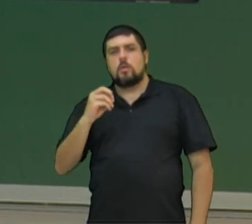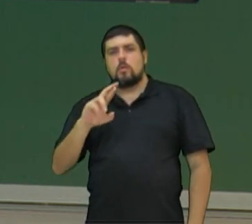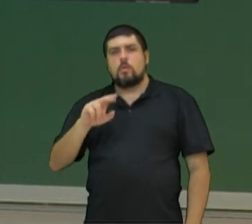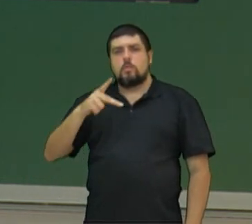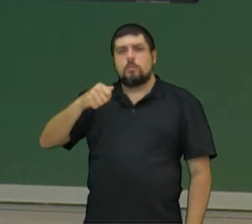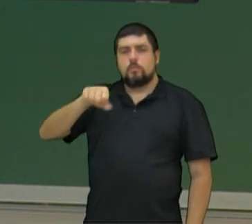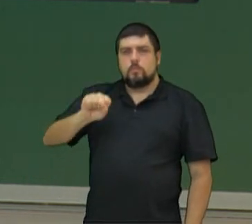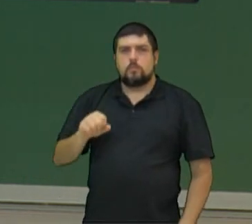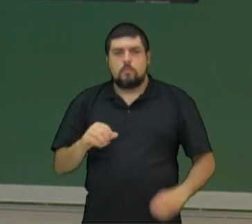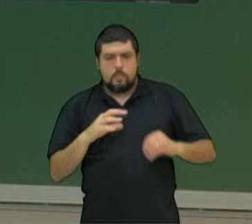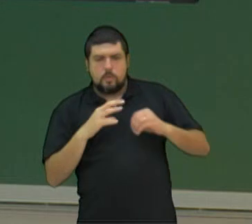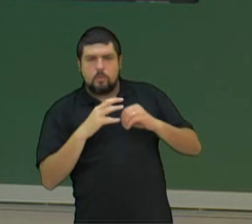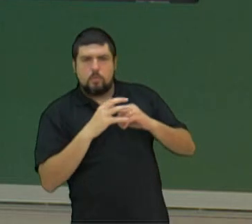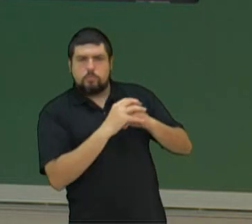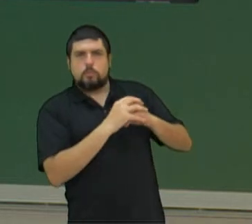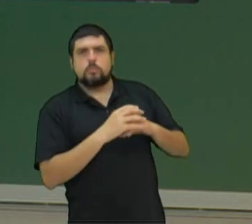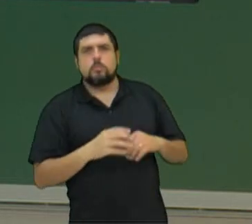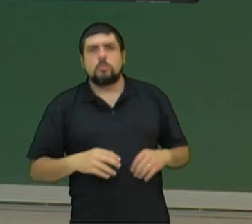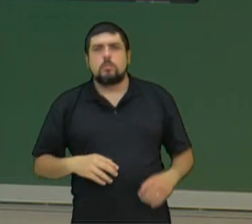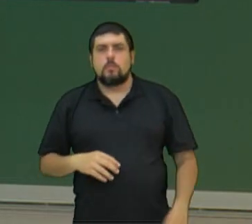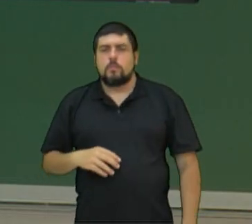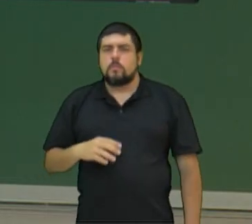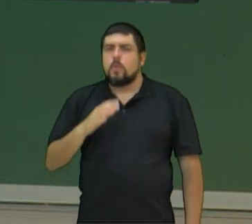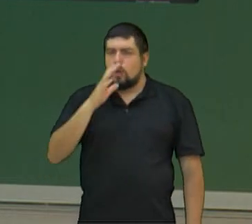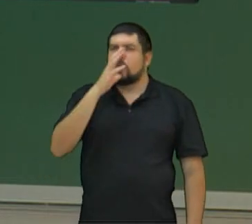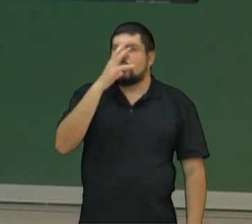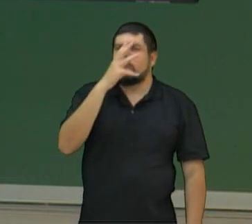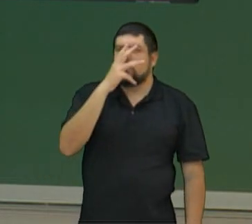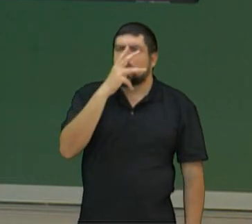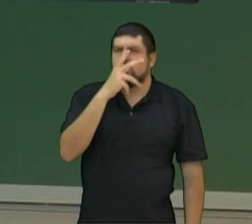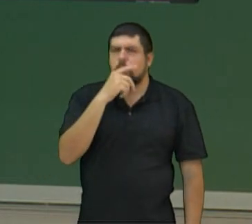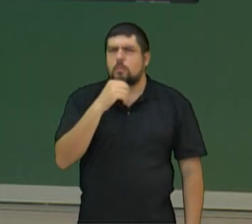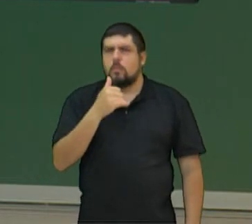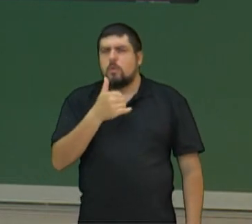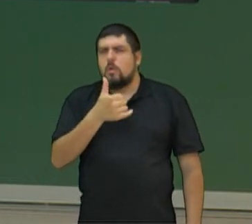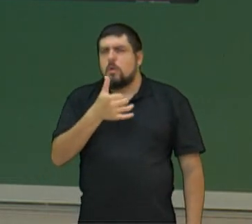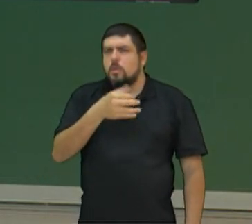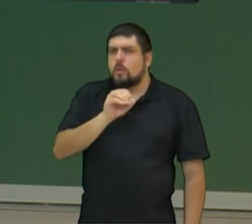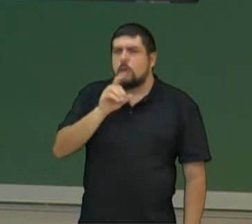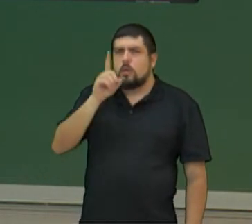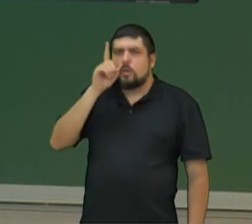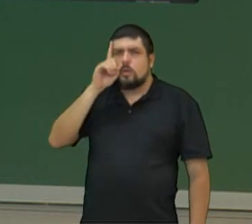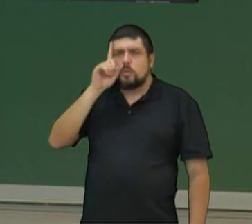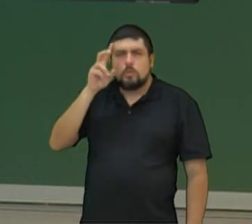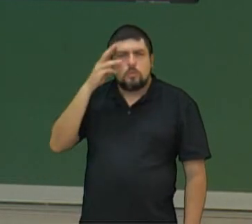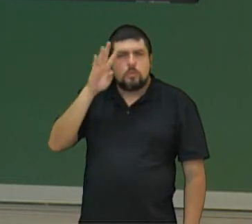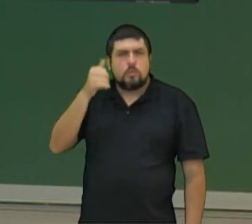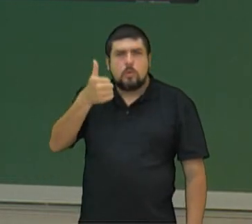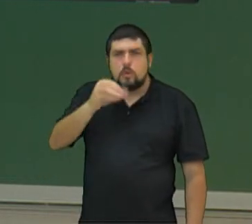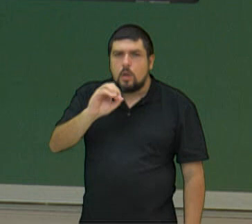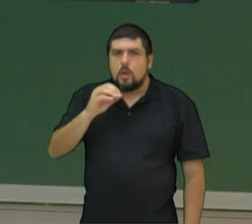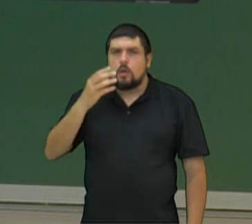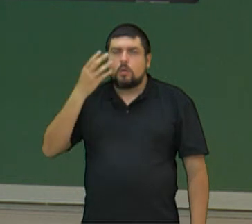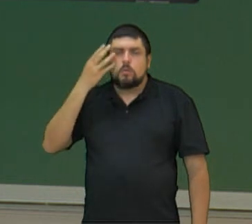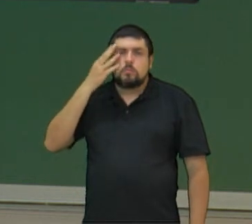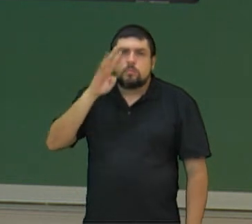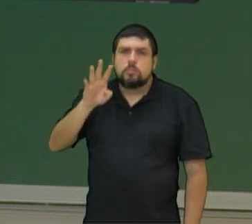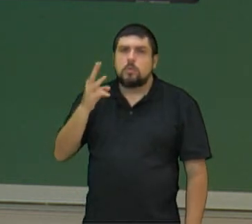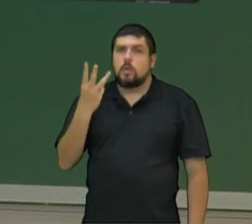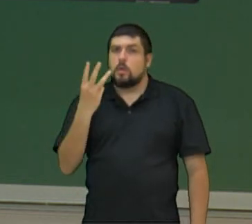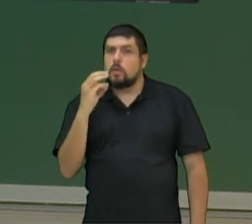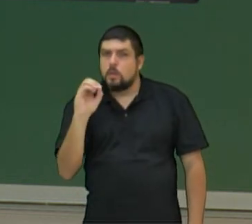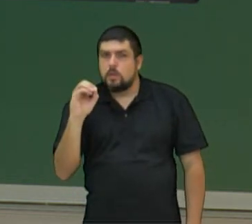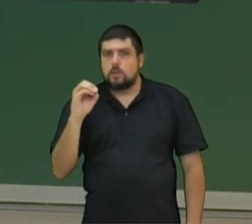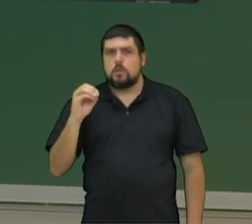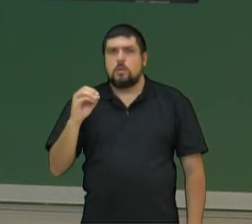viu que isso leva alguns dias, né? Em média 10 a 30 dias, para que aconteça essa produção e aí sim nós